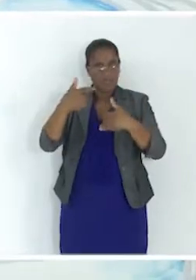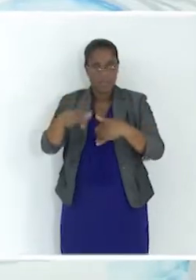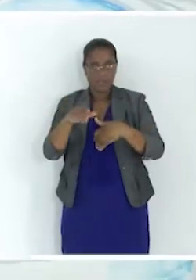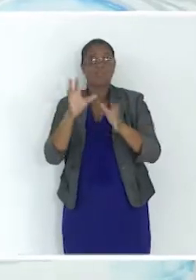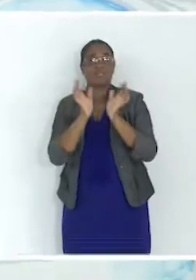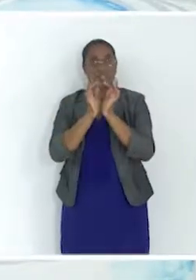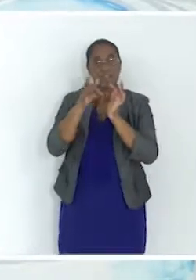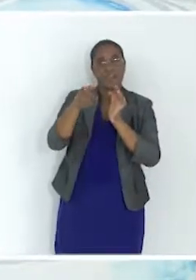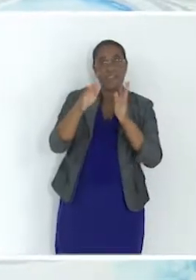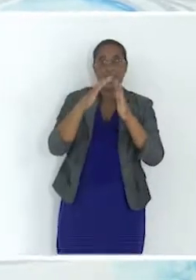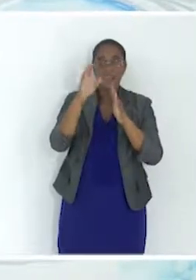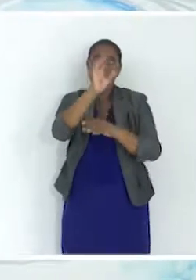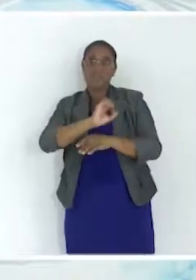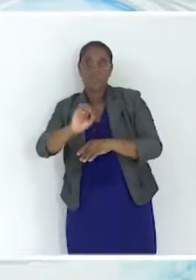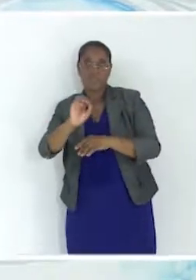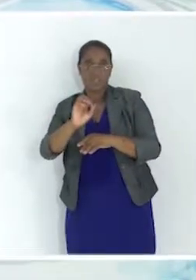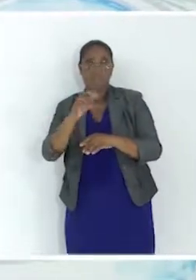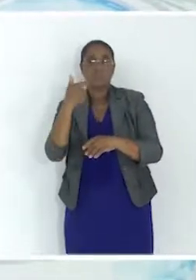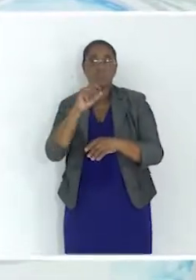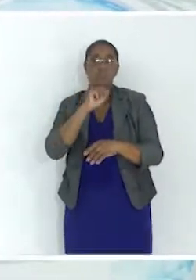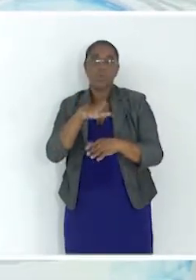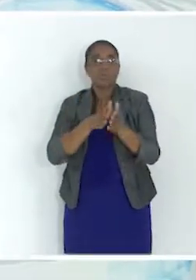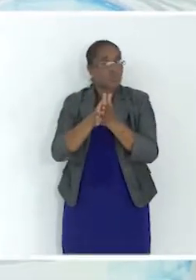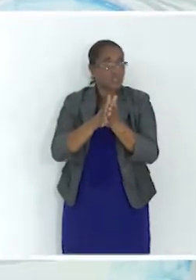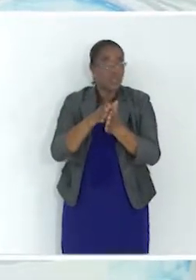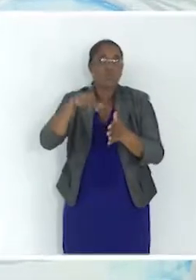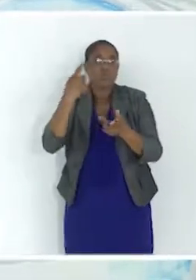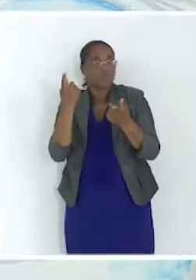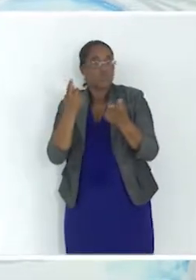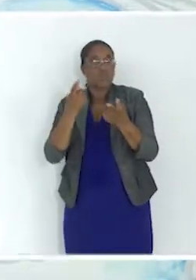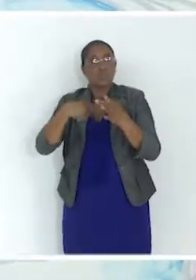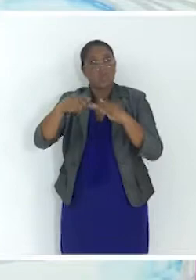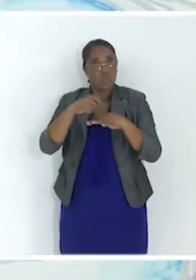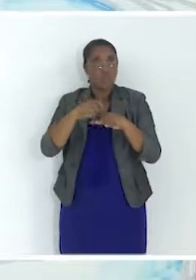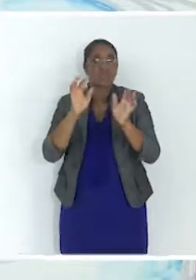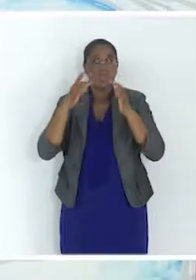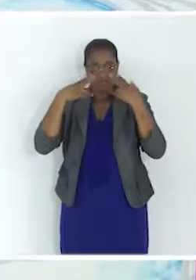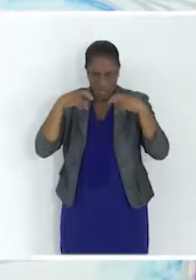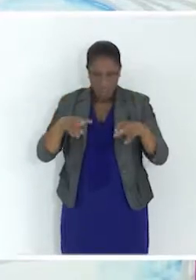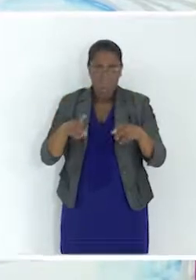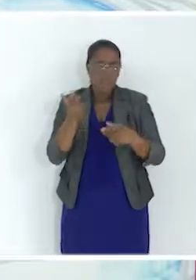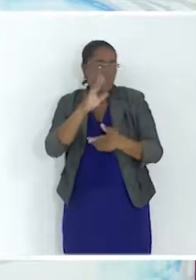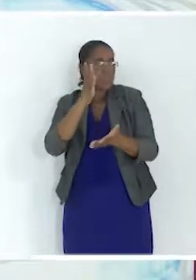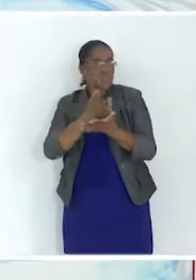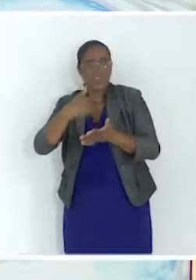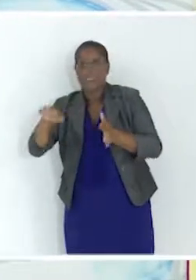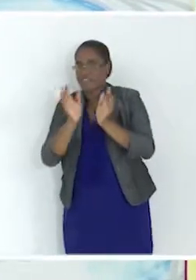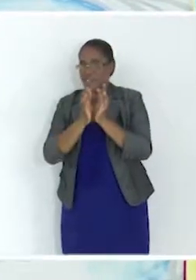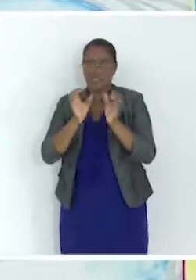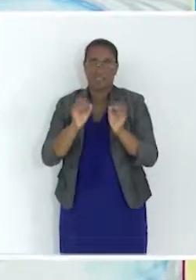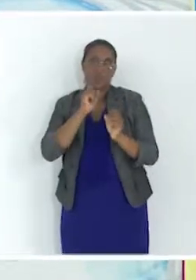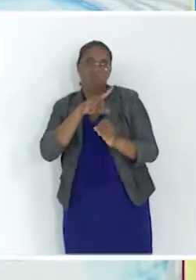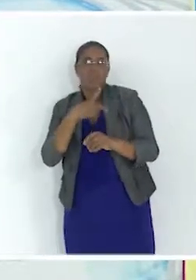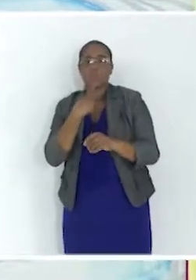outros recursos. Pesquisa não significa só ir à internet. Podem perguntar aos vossos pais, aos vossos avós,